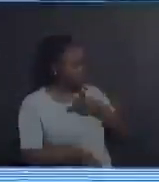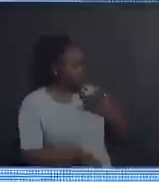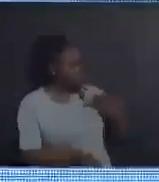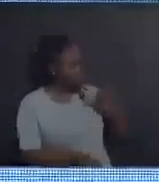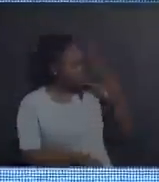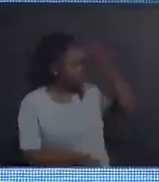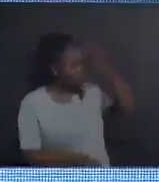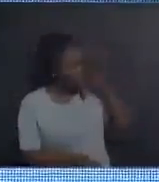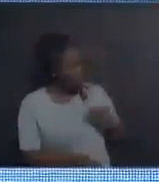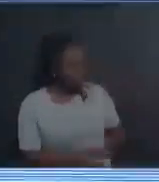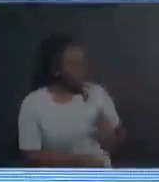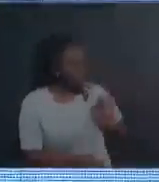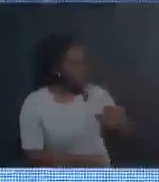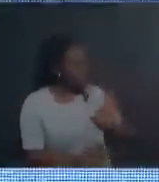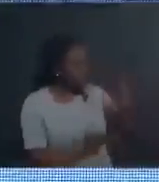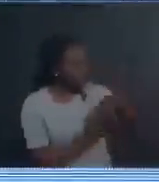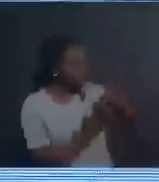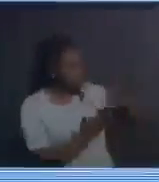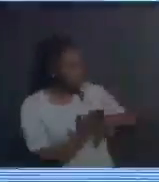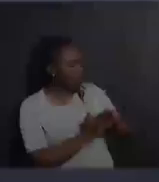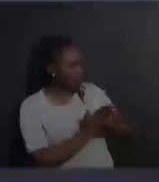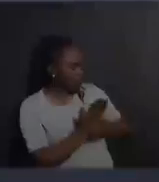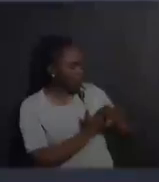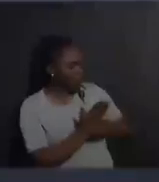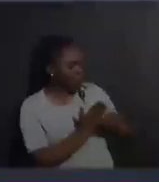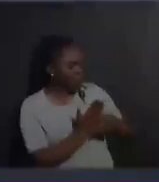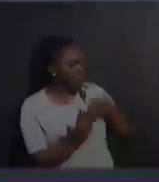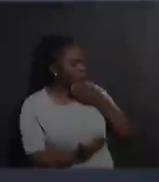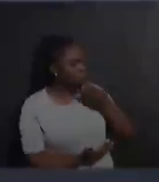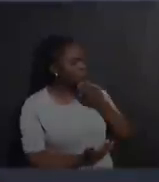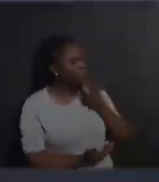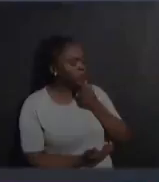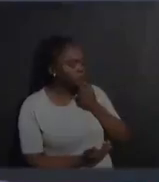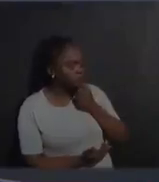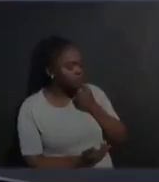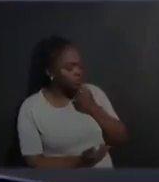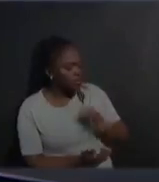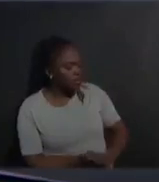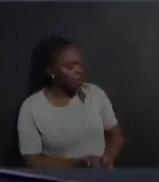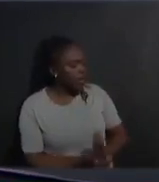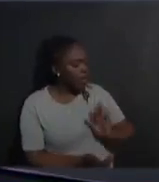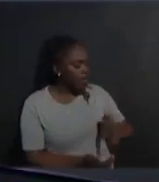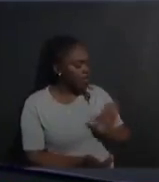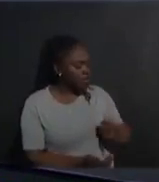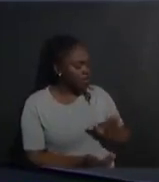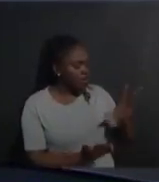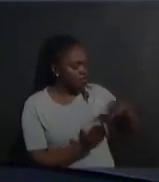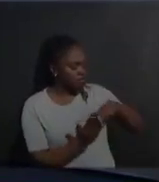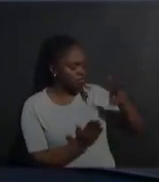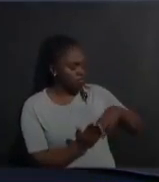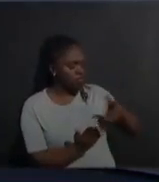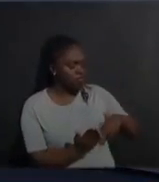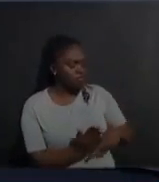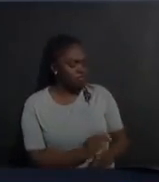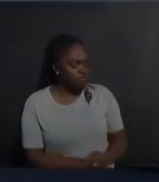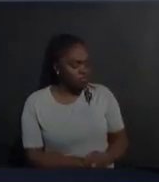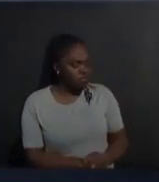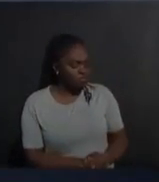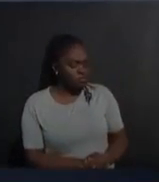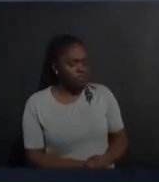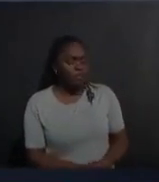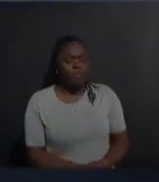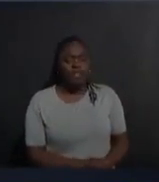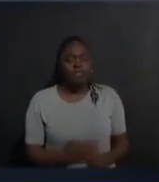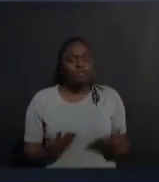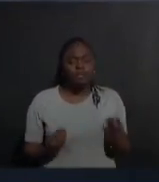Márcio. Que eu acabei de ler um livro do Timothy Keller. Que eu acabei de ler um livro do John Piper. I just finished